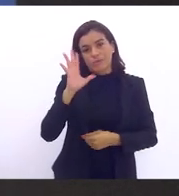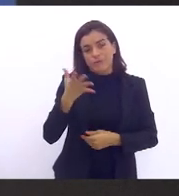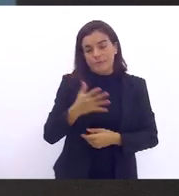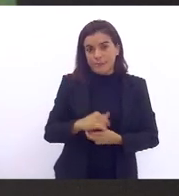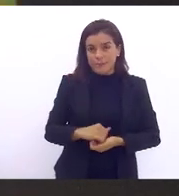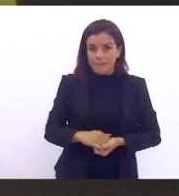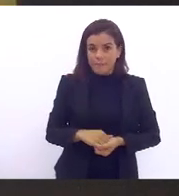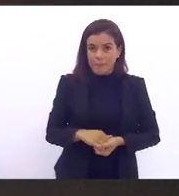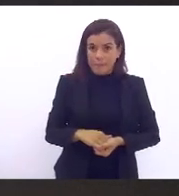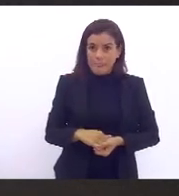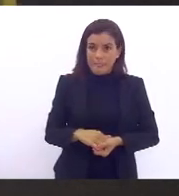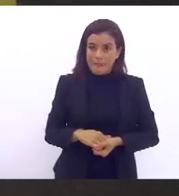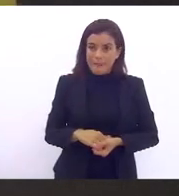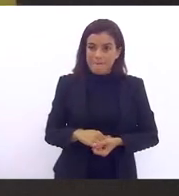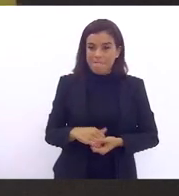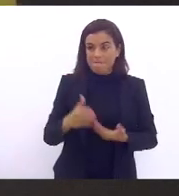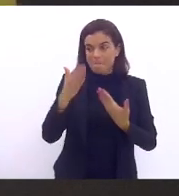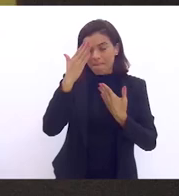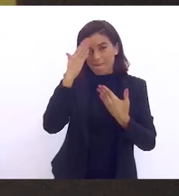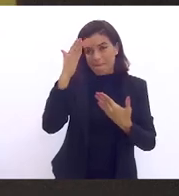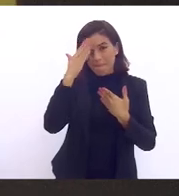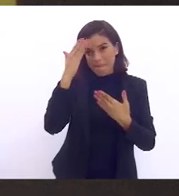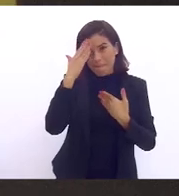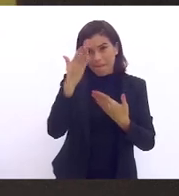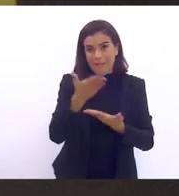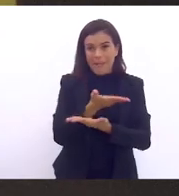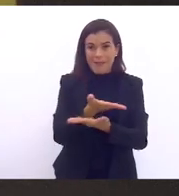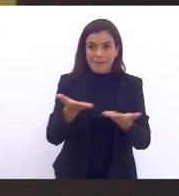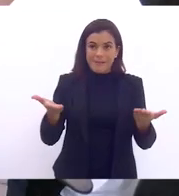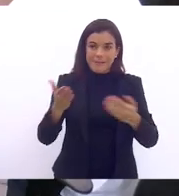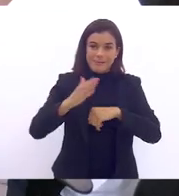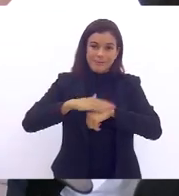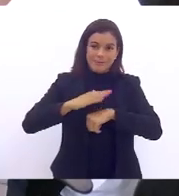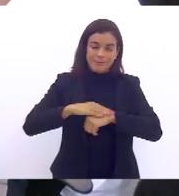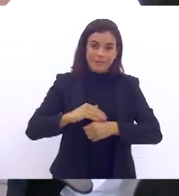surgindo então eu agradeço o tempo de